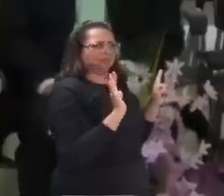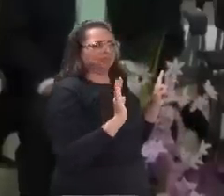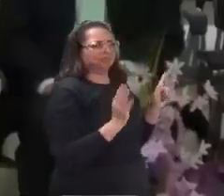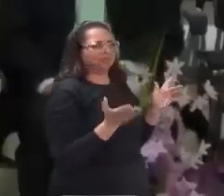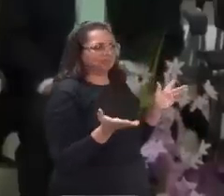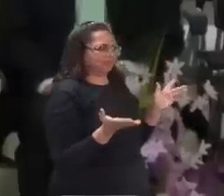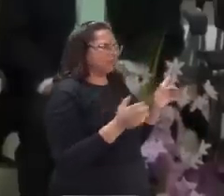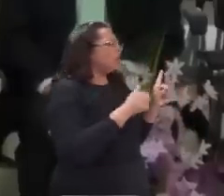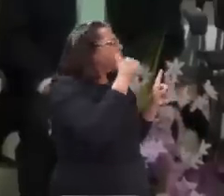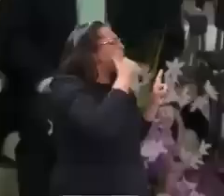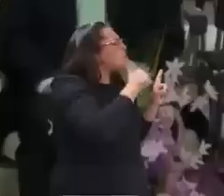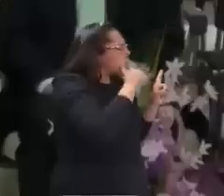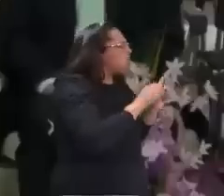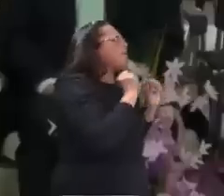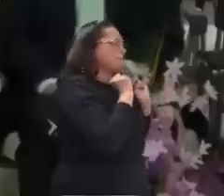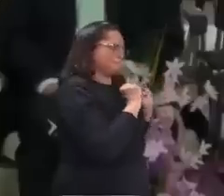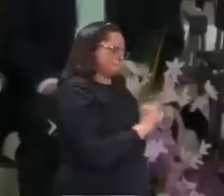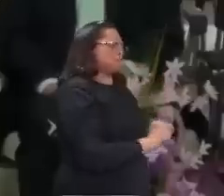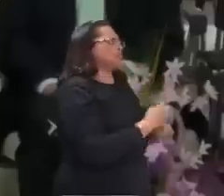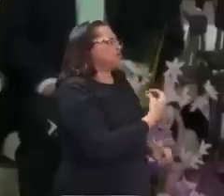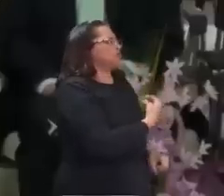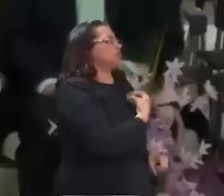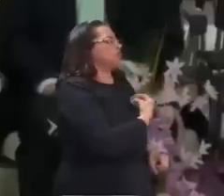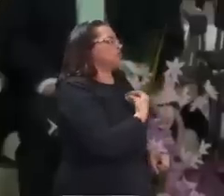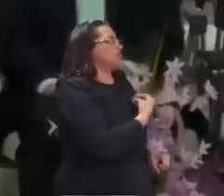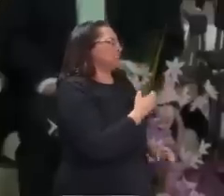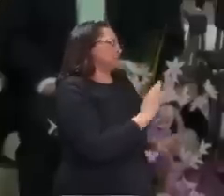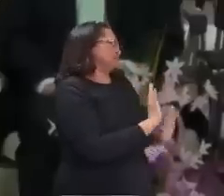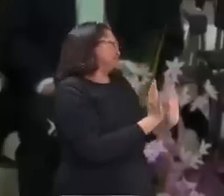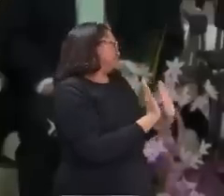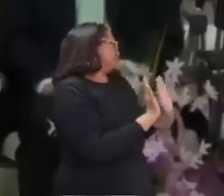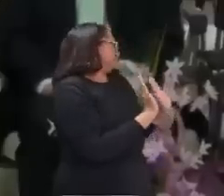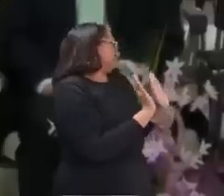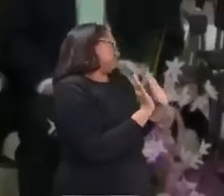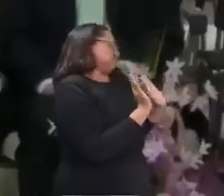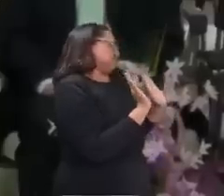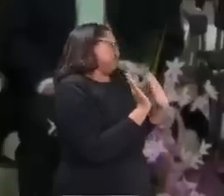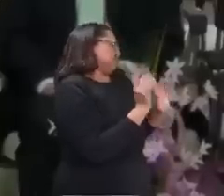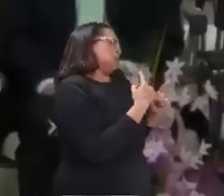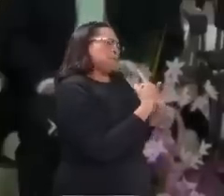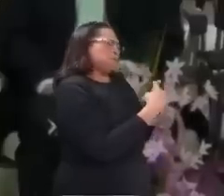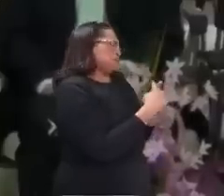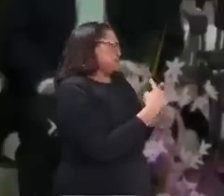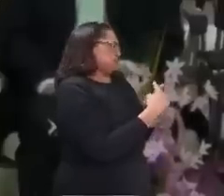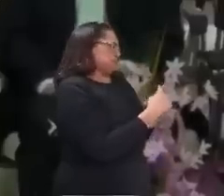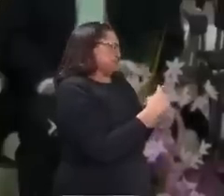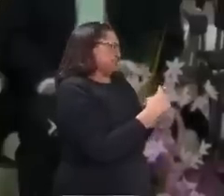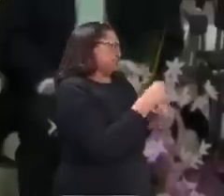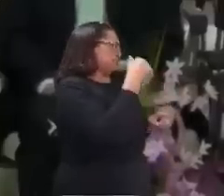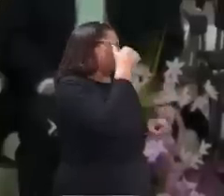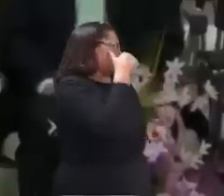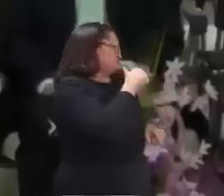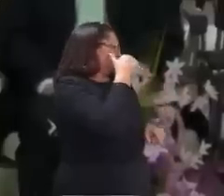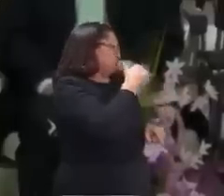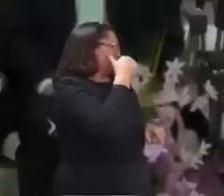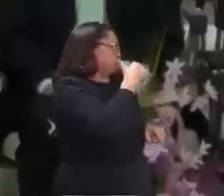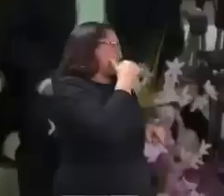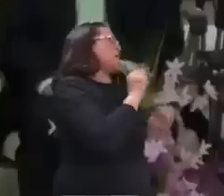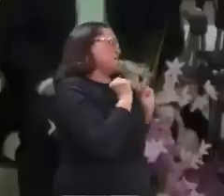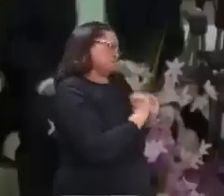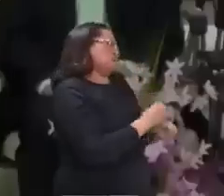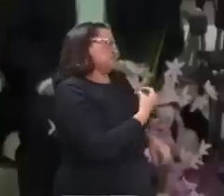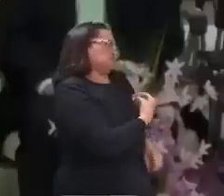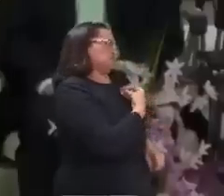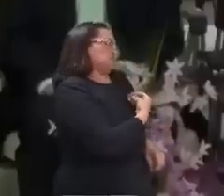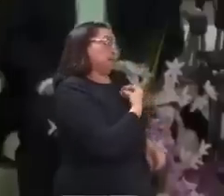Se for mulher, pode deixar. Porque se for depender da mulher, o projeto já está acabado. Na linguagem de Faraó. Se for